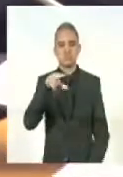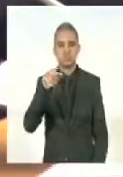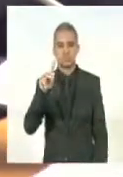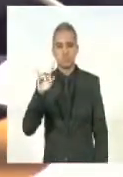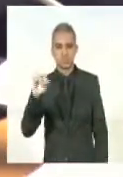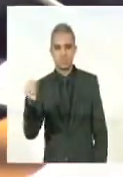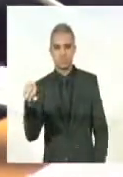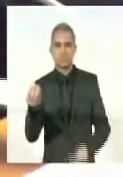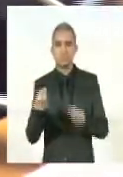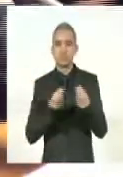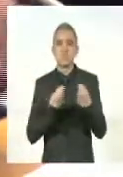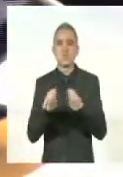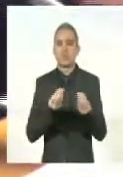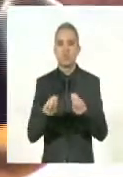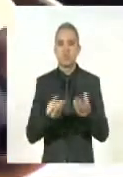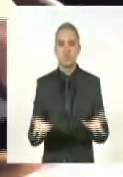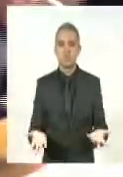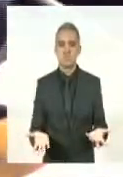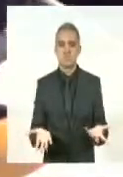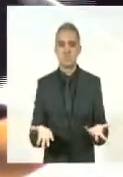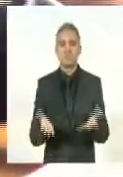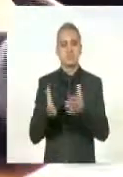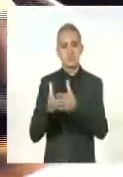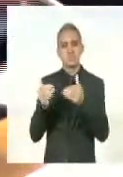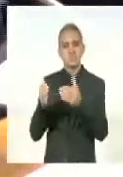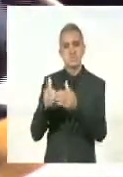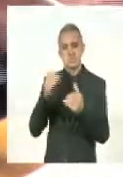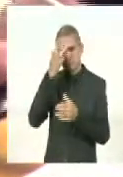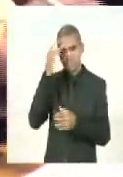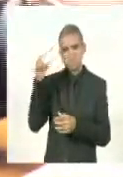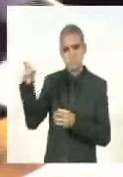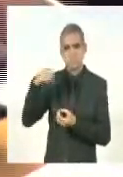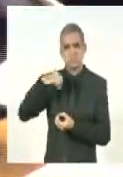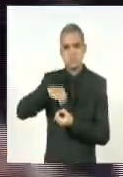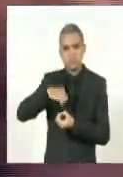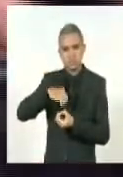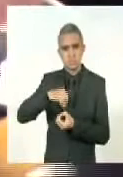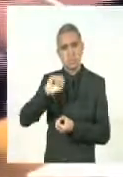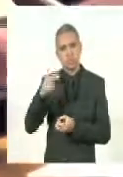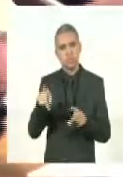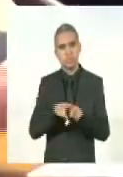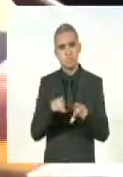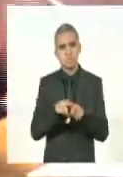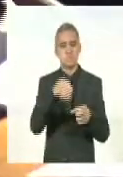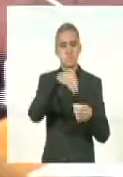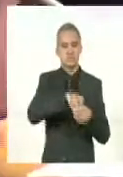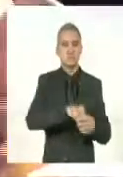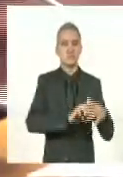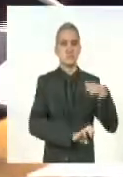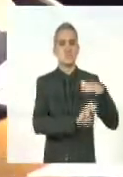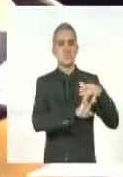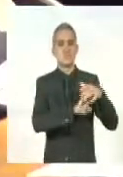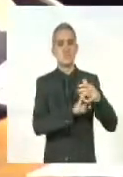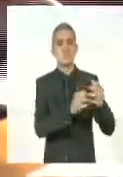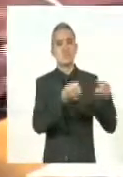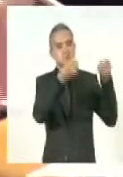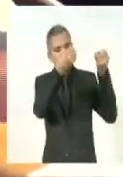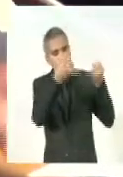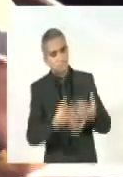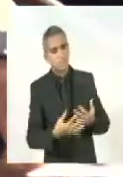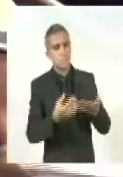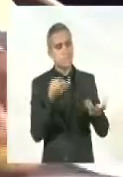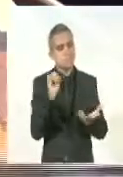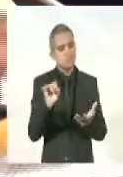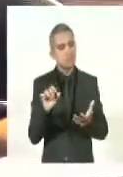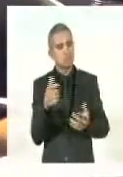que alguém do próprio Detran ou da empresa conseguisse me convencer que não houve direcionamento,